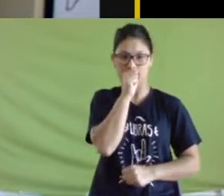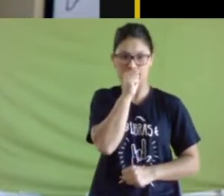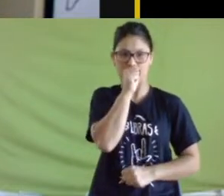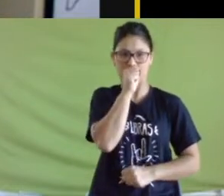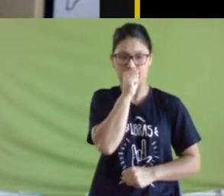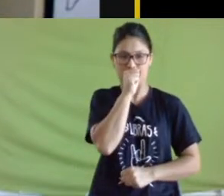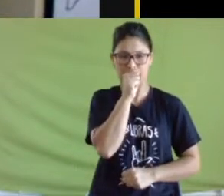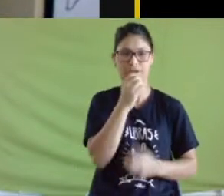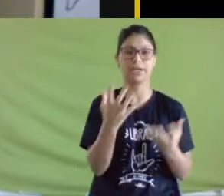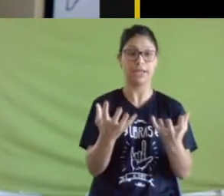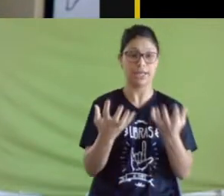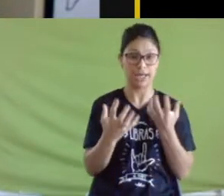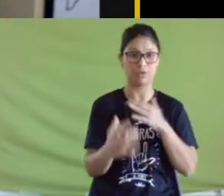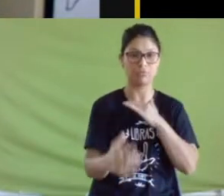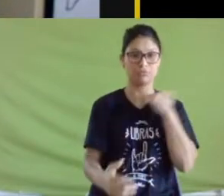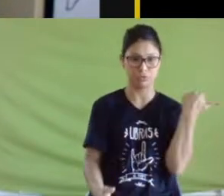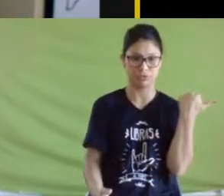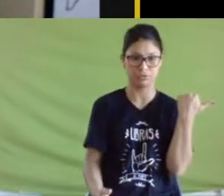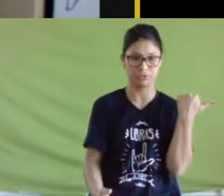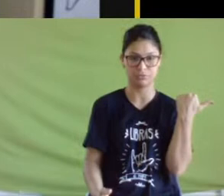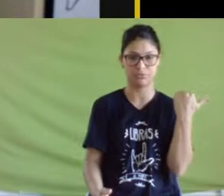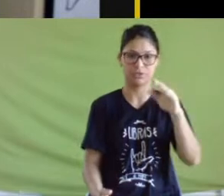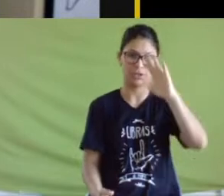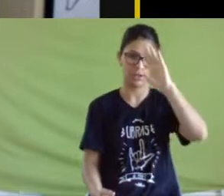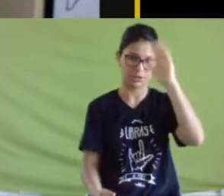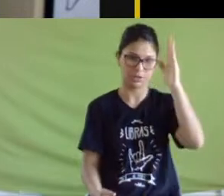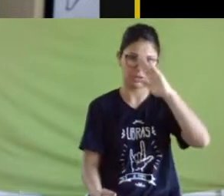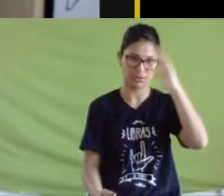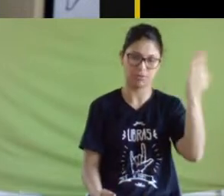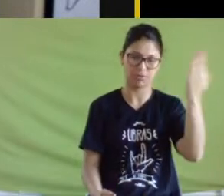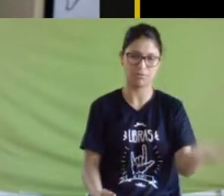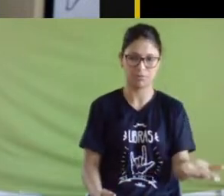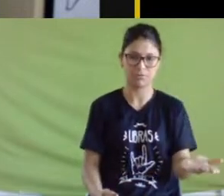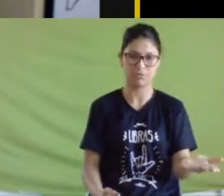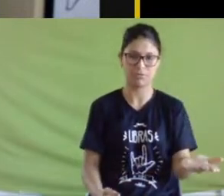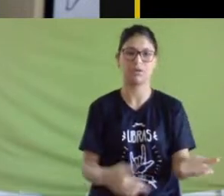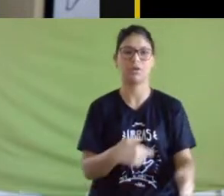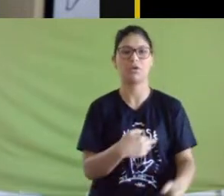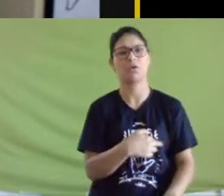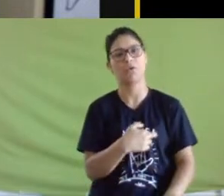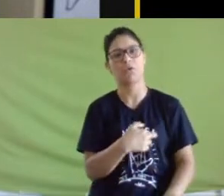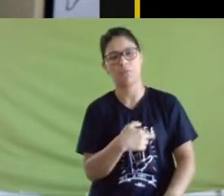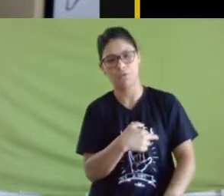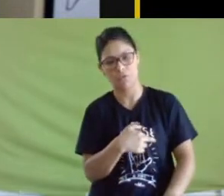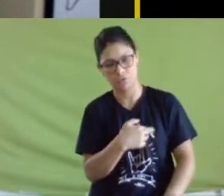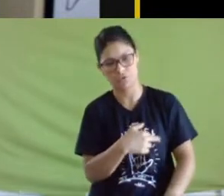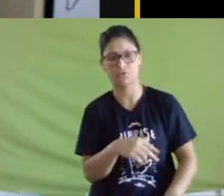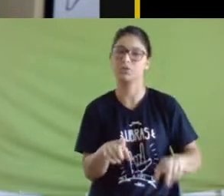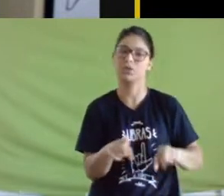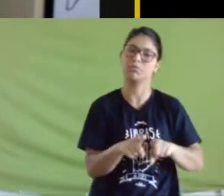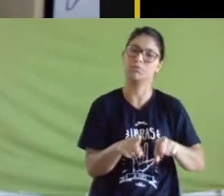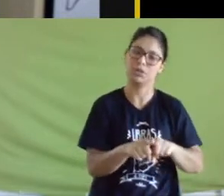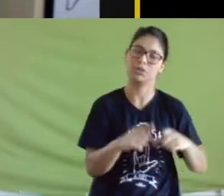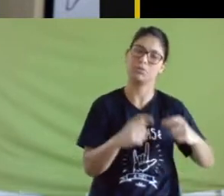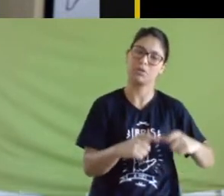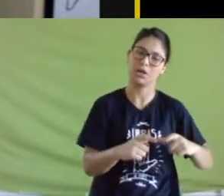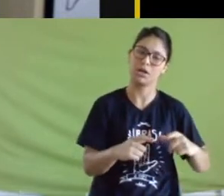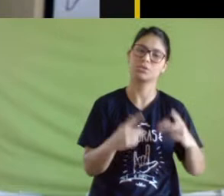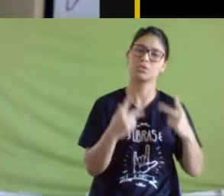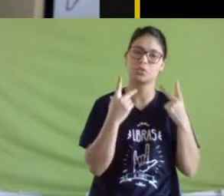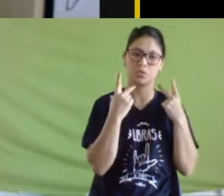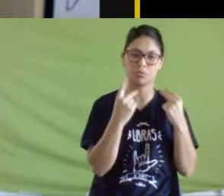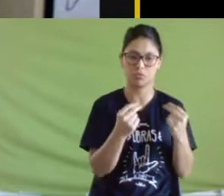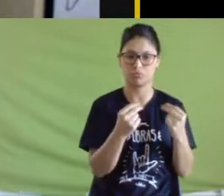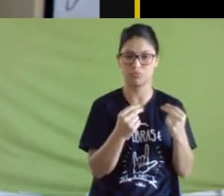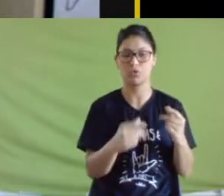quando suspira e desmaia, a mocinha romântica também está usando lugares comuns. É claro, quer dizer, o